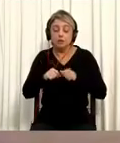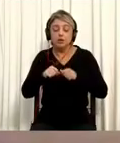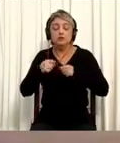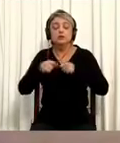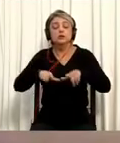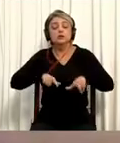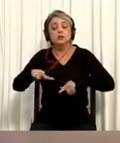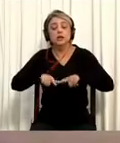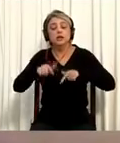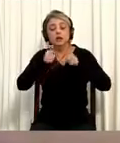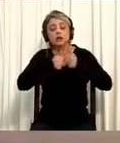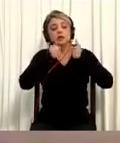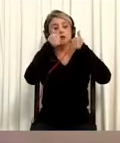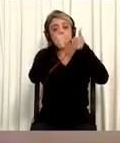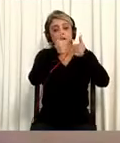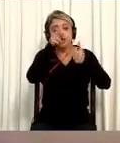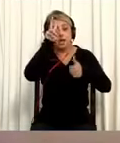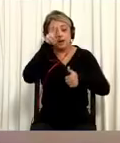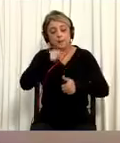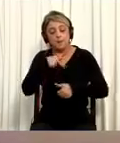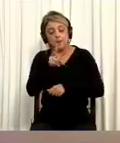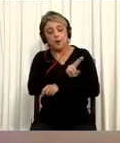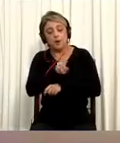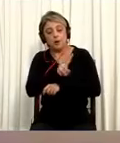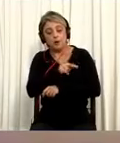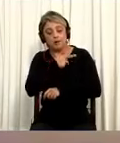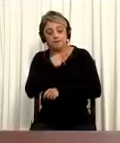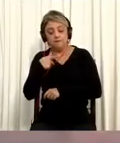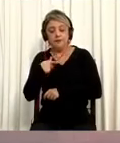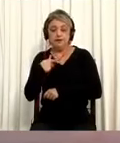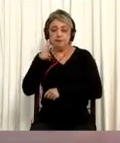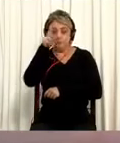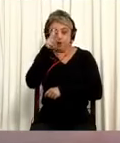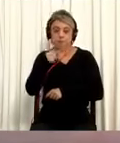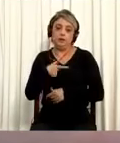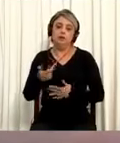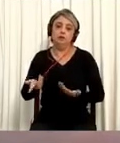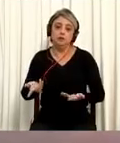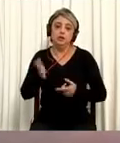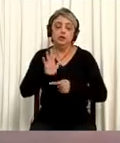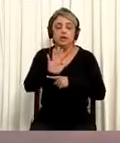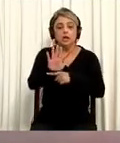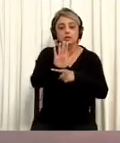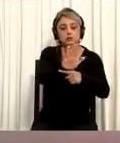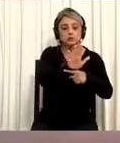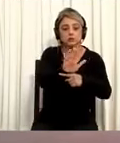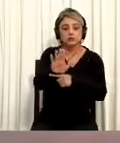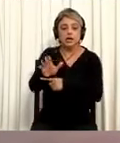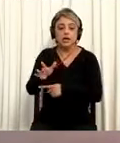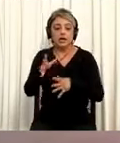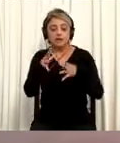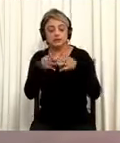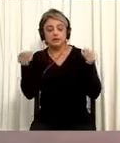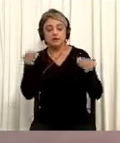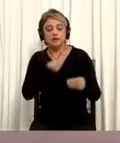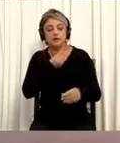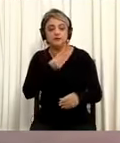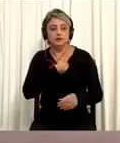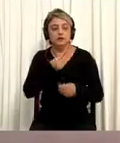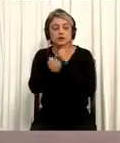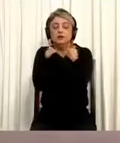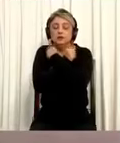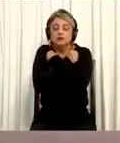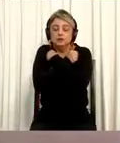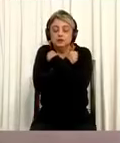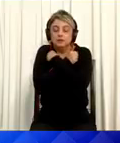um trabalho de qualidade, preservar vidas, preservar suas próprias vidas e ajudar a salvar vidas. Um grande